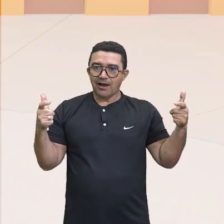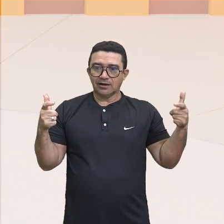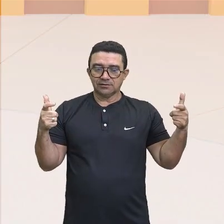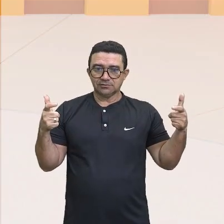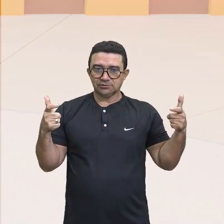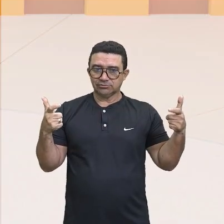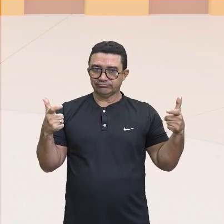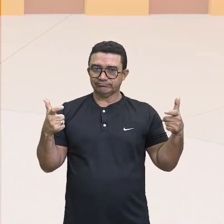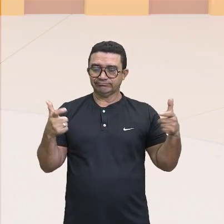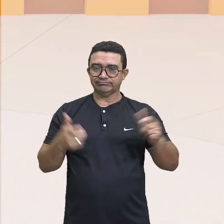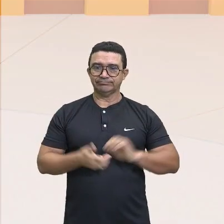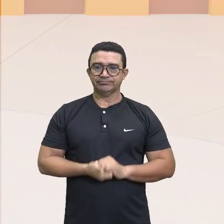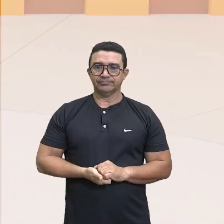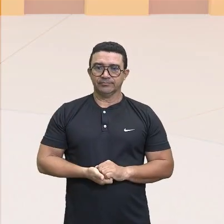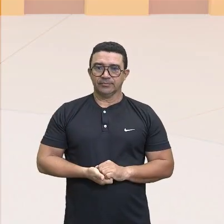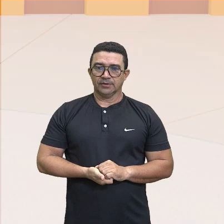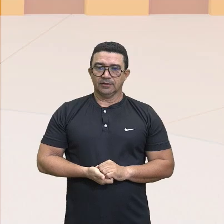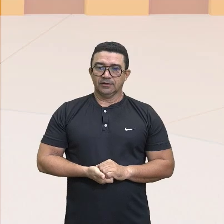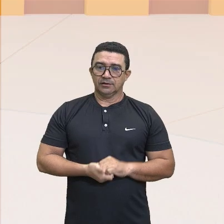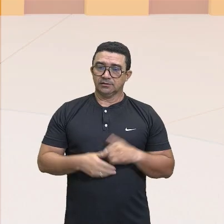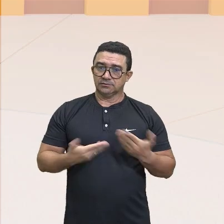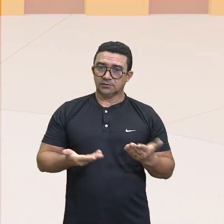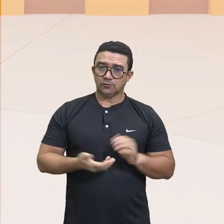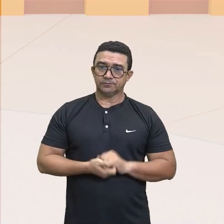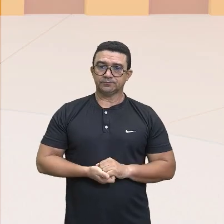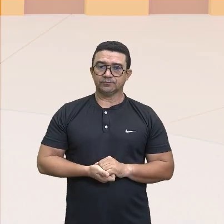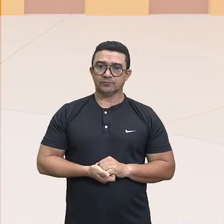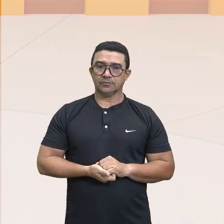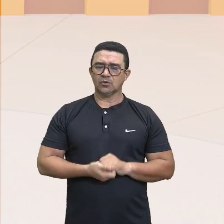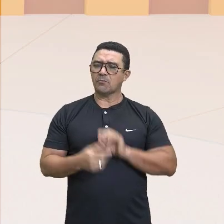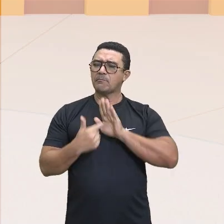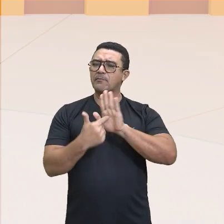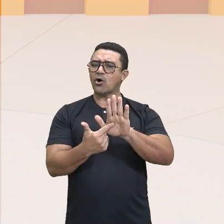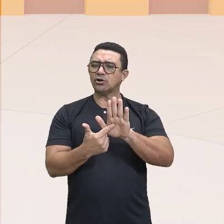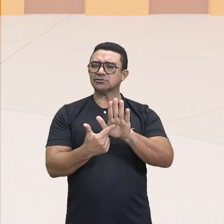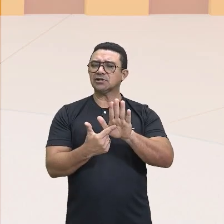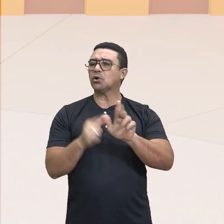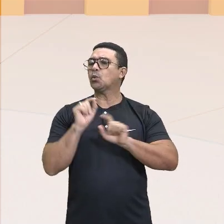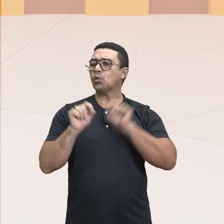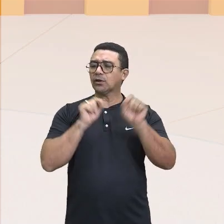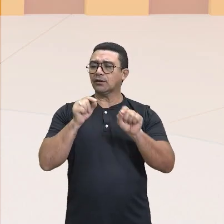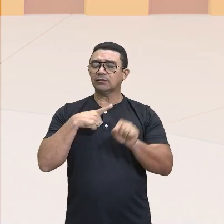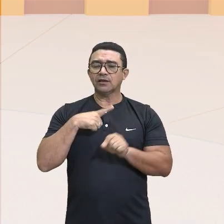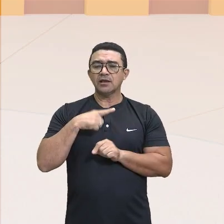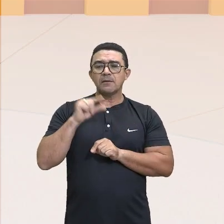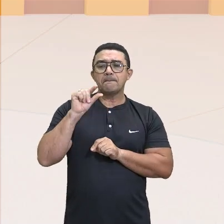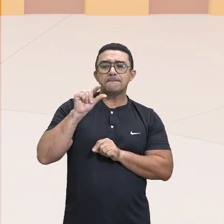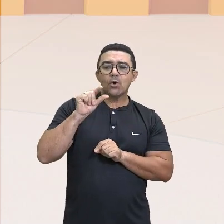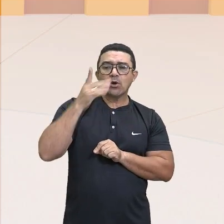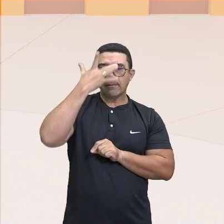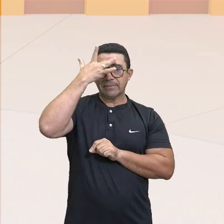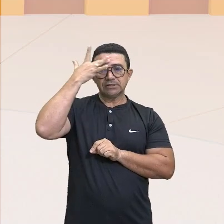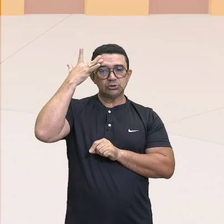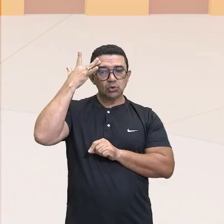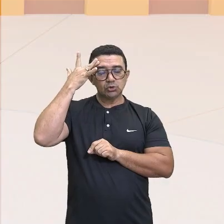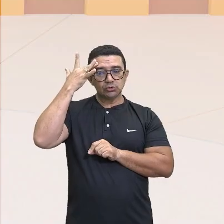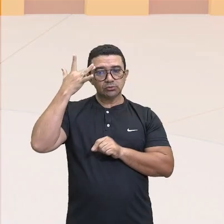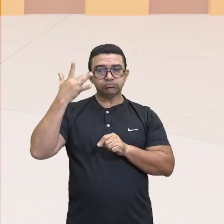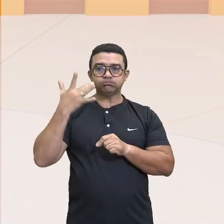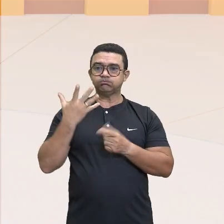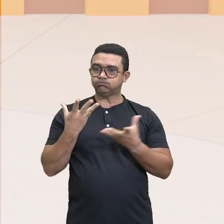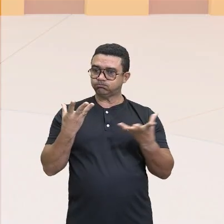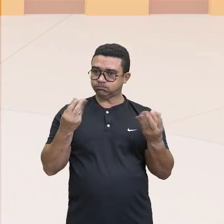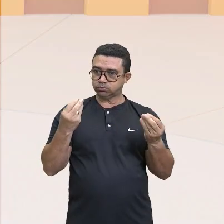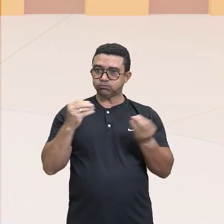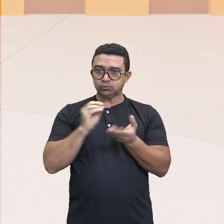ao resto das pessoas no mundo. Então, isso diz para a gente que tem poucas pessoas com muito dinheiro. Como é que isso pode? Como é